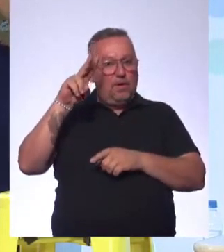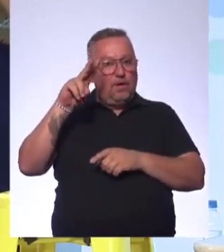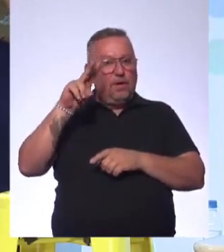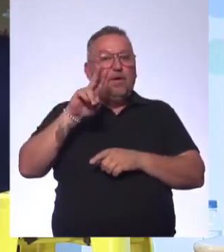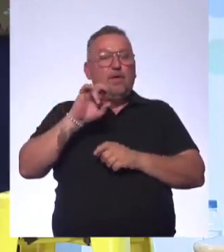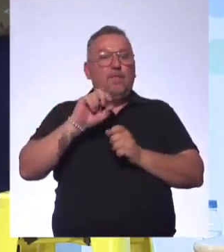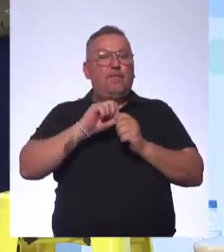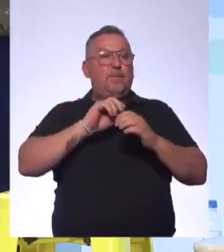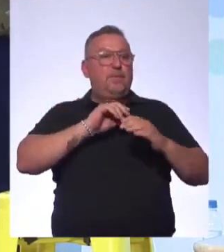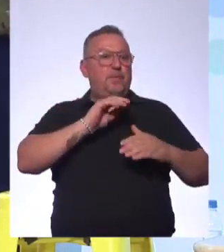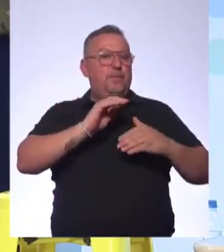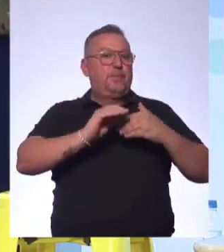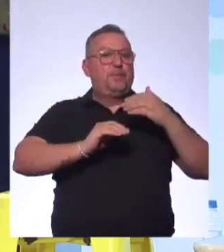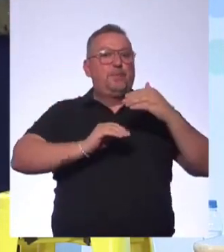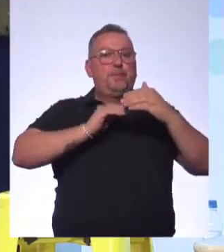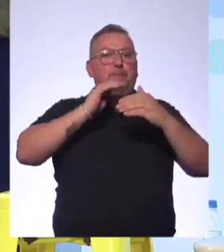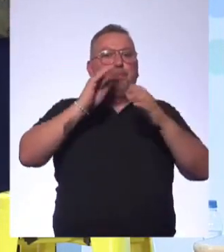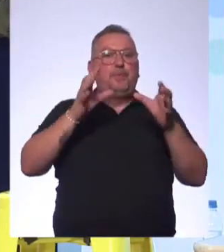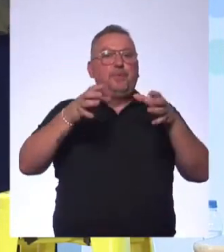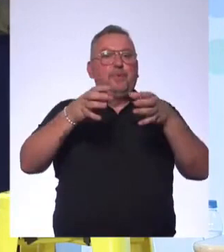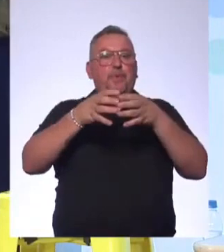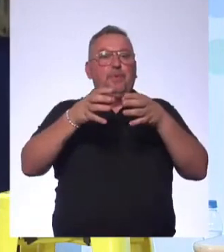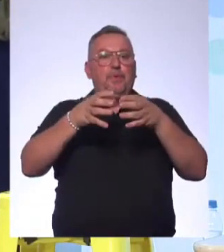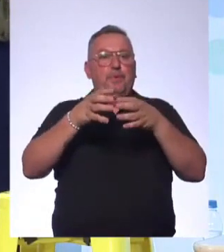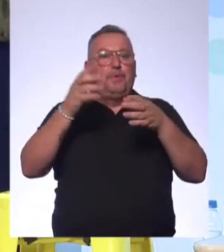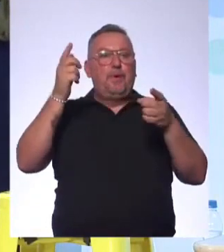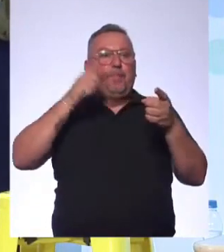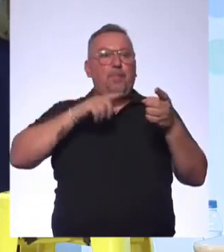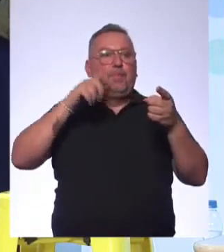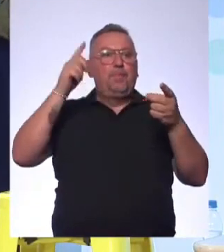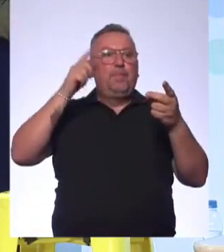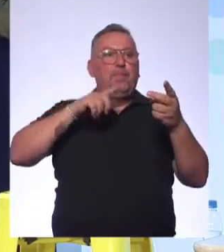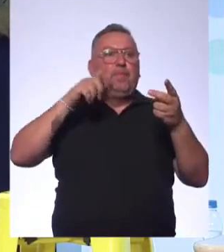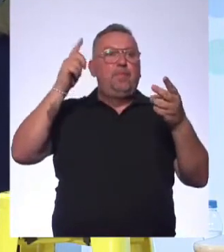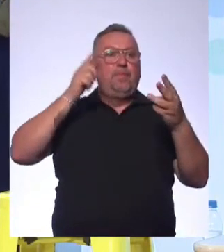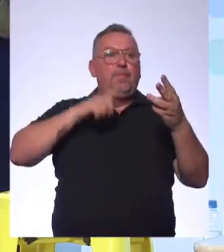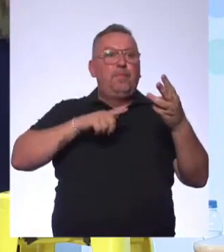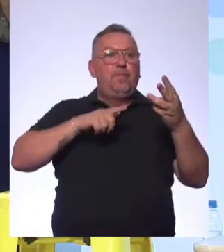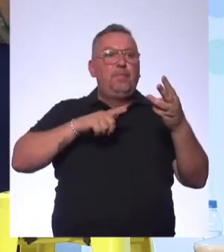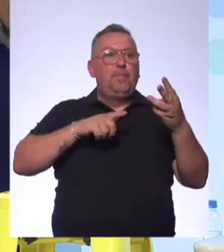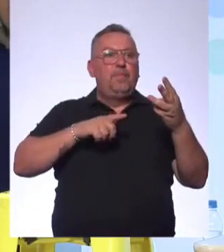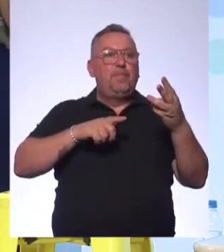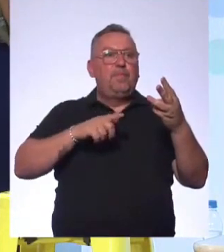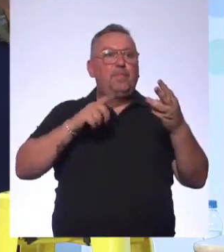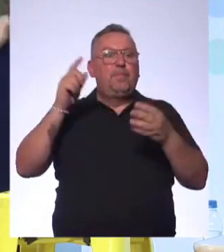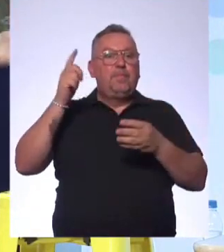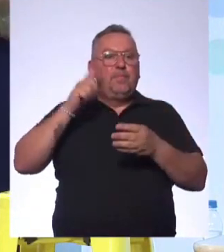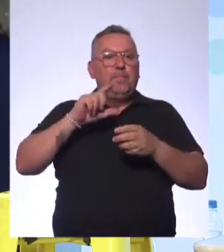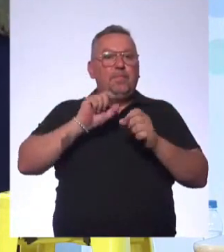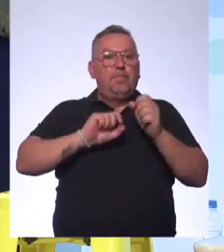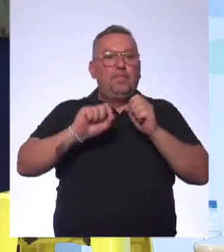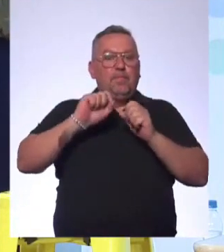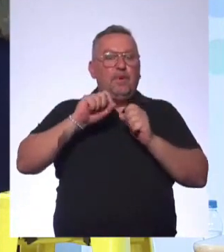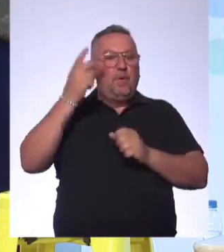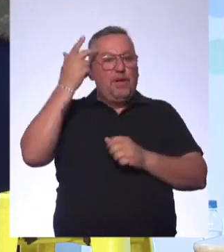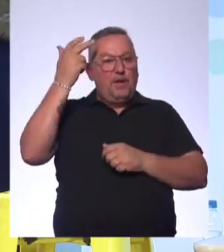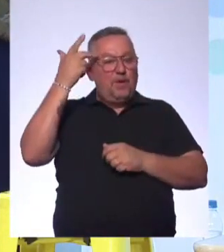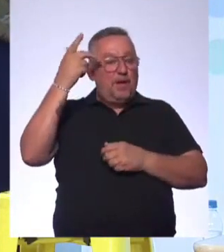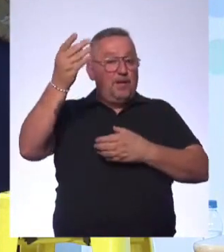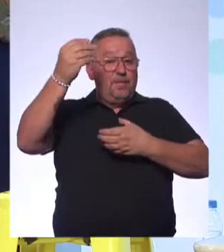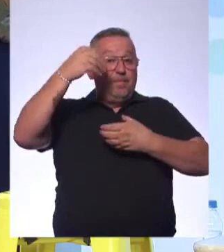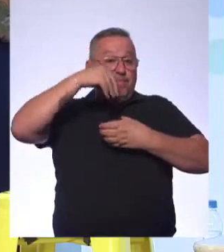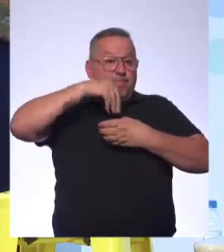vai construindo um conjunto de repetições. E essas repetições, elas são